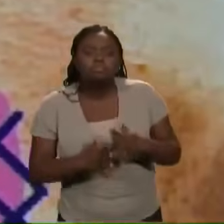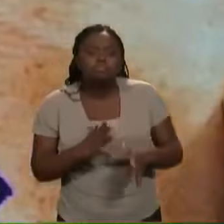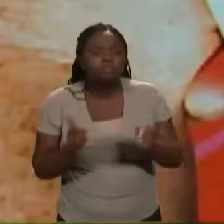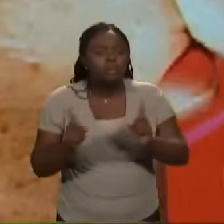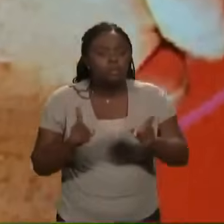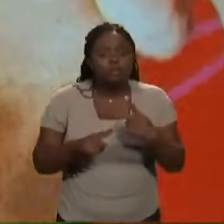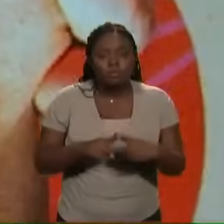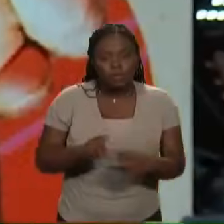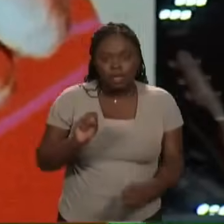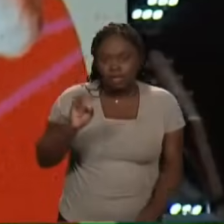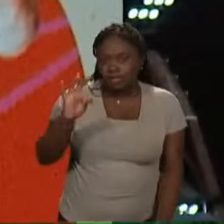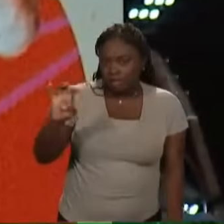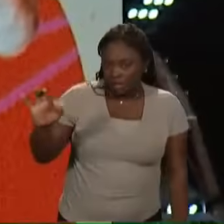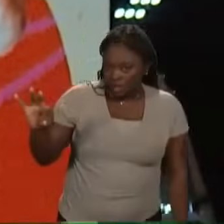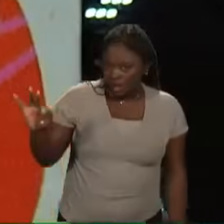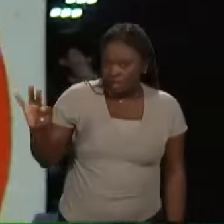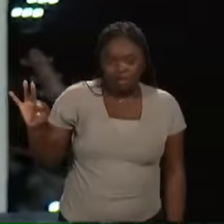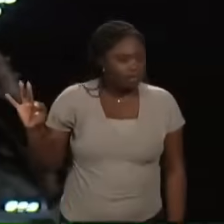STF.